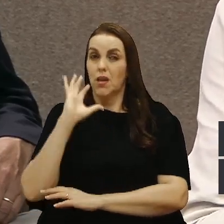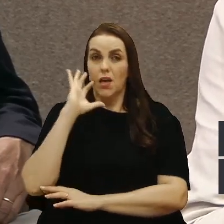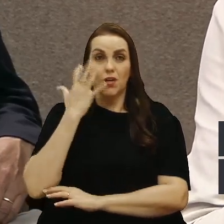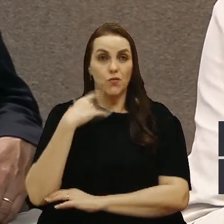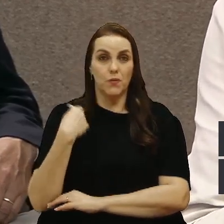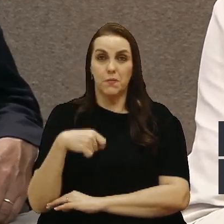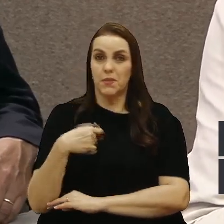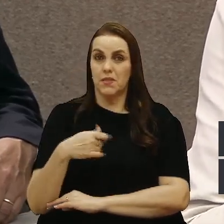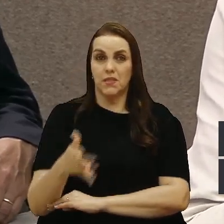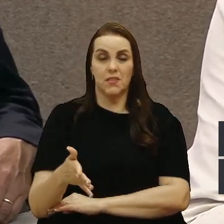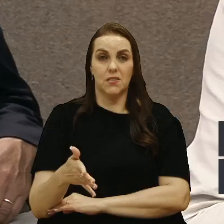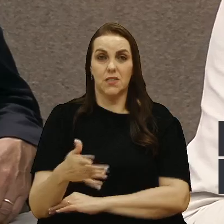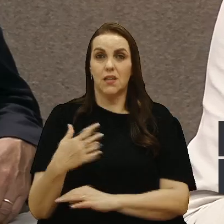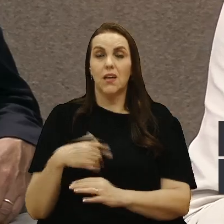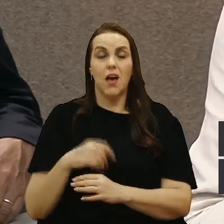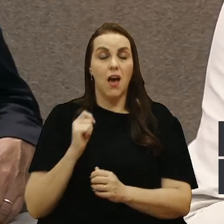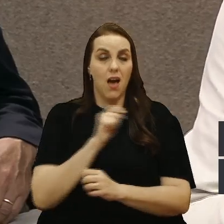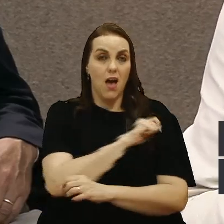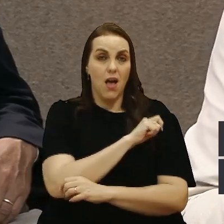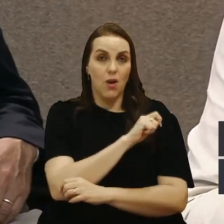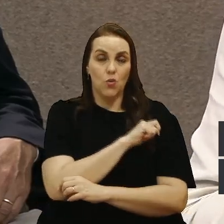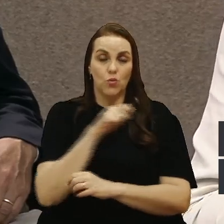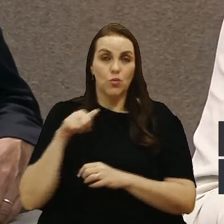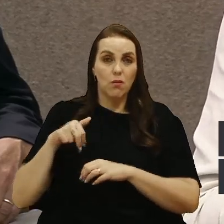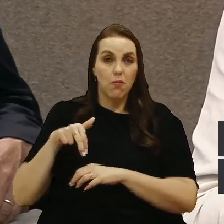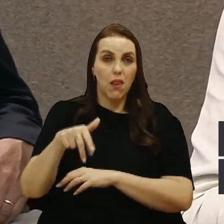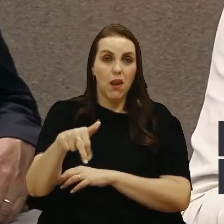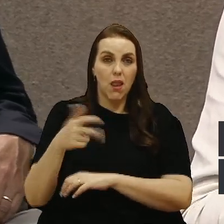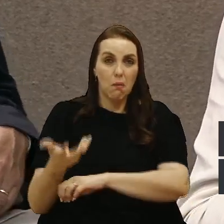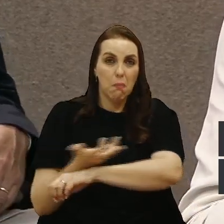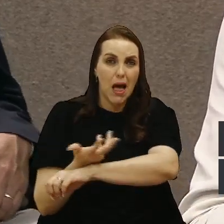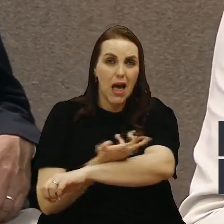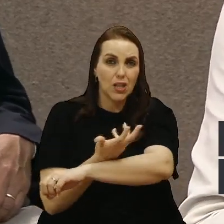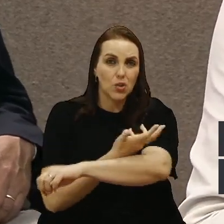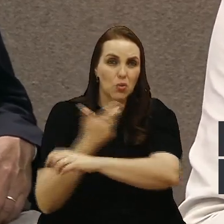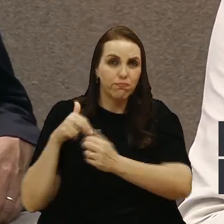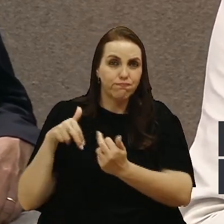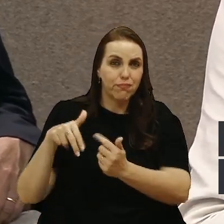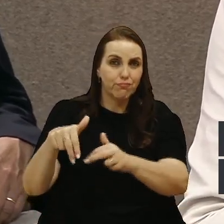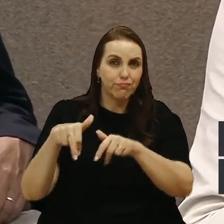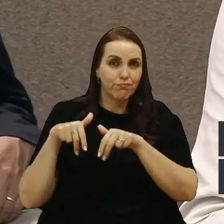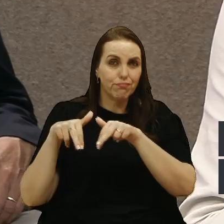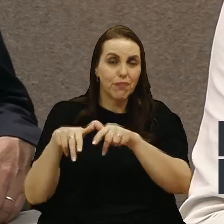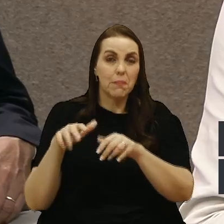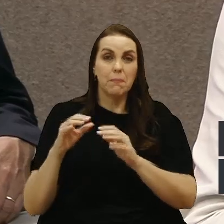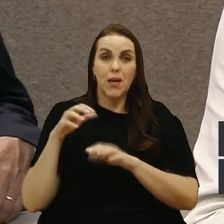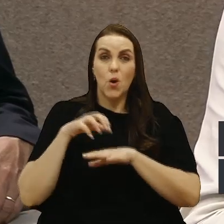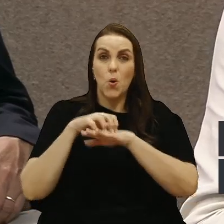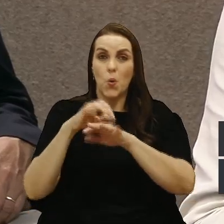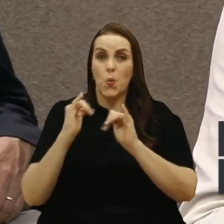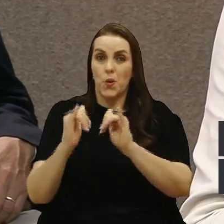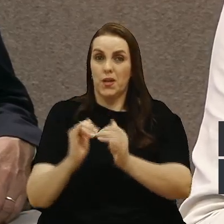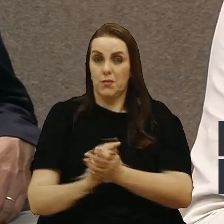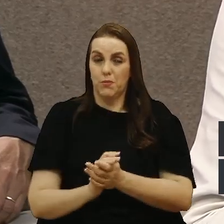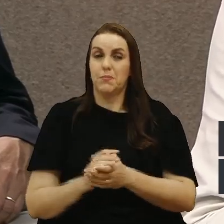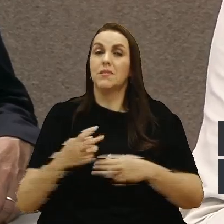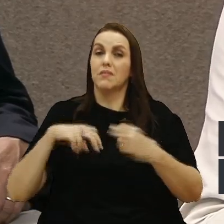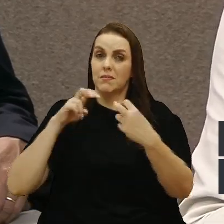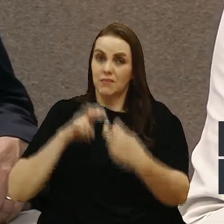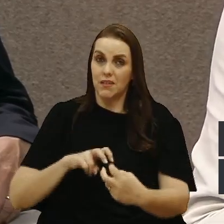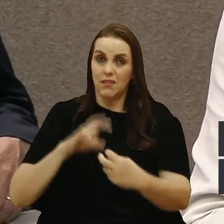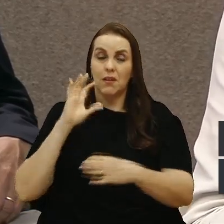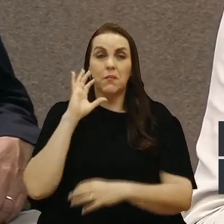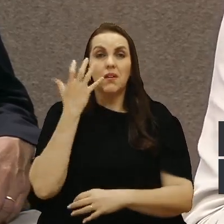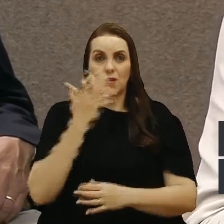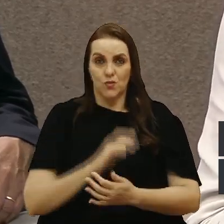onde os alunos têm que andar no meio do mato, né, para pegar o ônibus. Então, essa questão a gente precisa sentar, sim, secretária Marta, e resolver. Acredito